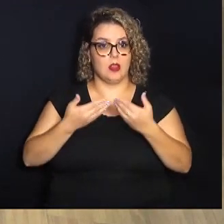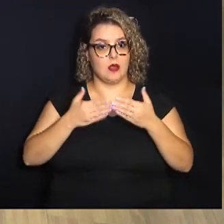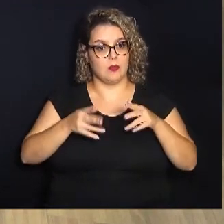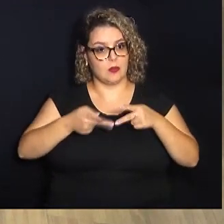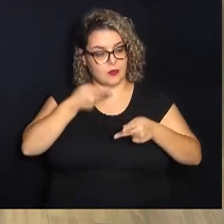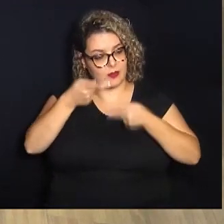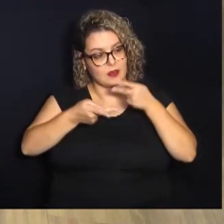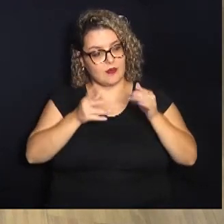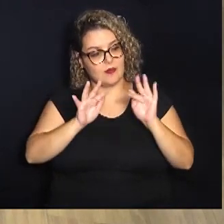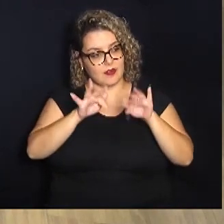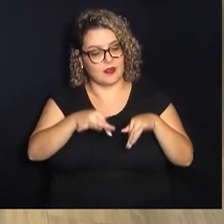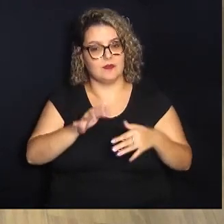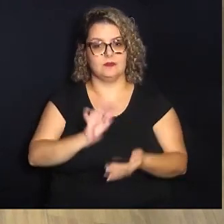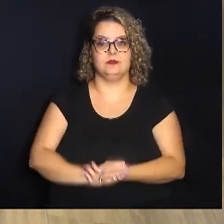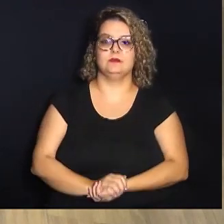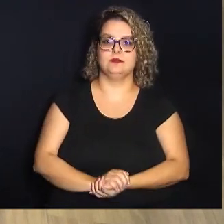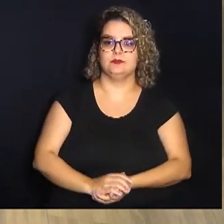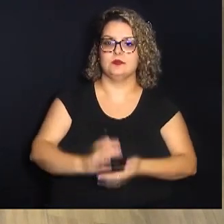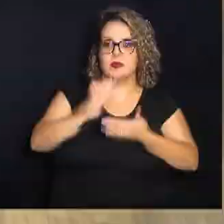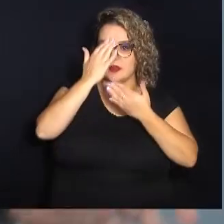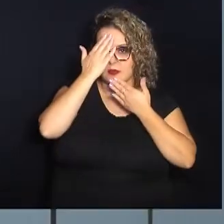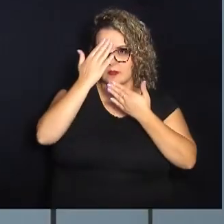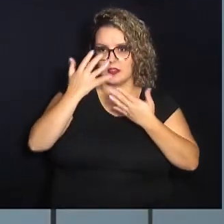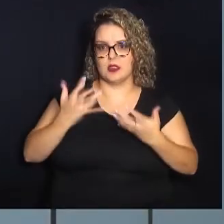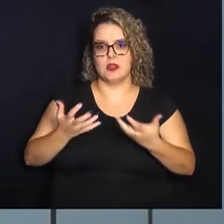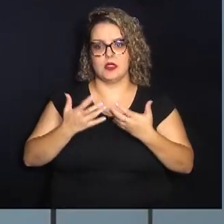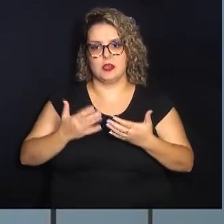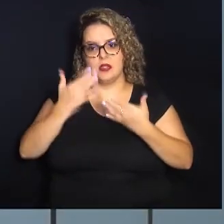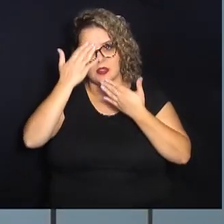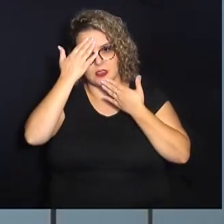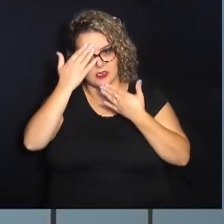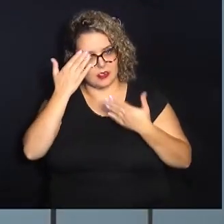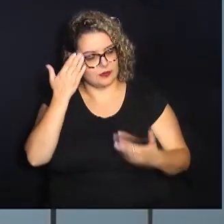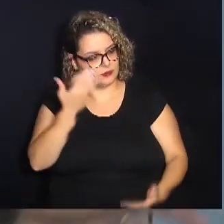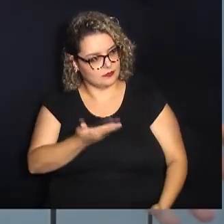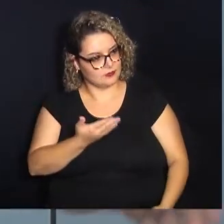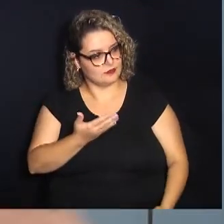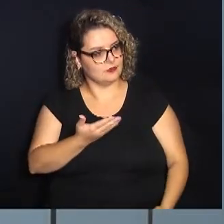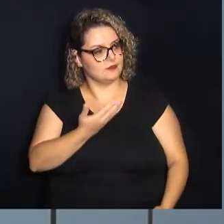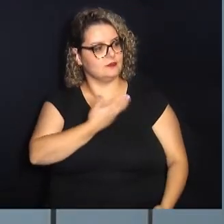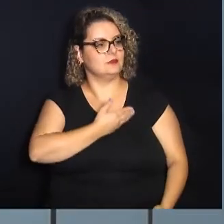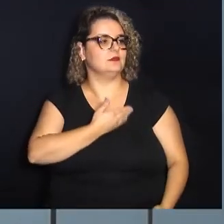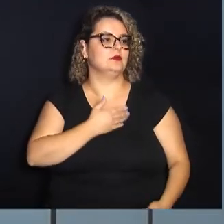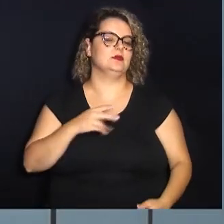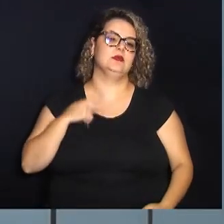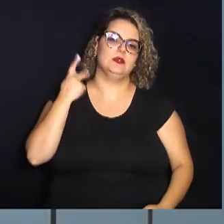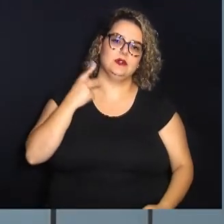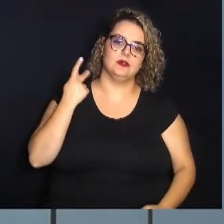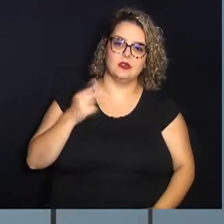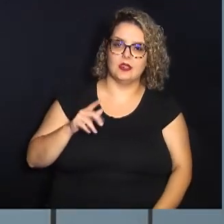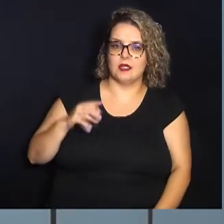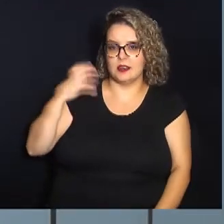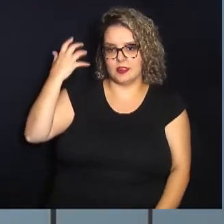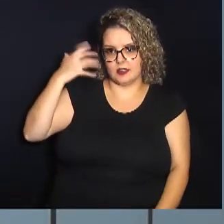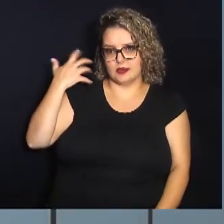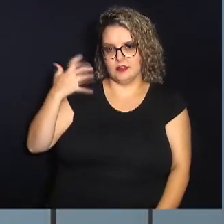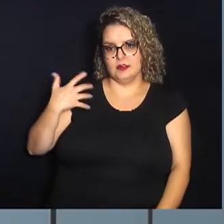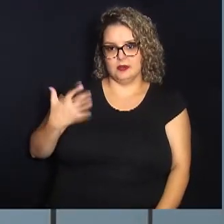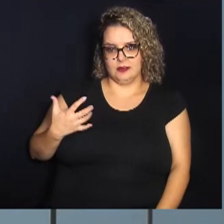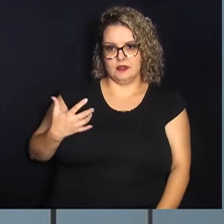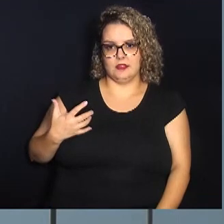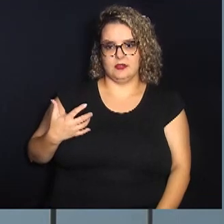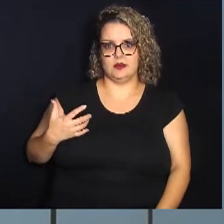suas considerações finais. Muito obrigado. Eu quero aqui agradecer a nossa colega de parlamento, a Guida Calixto, que é uma